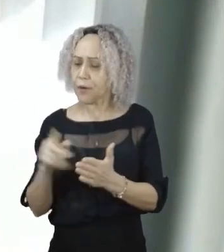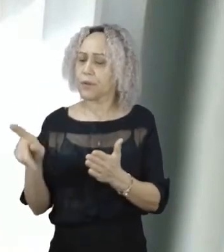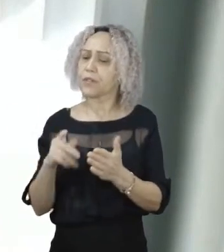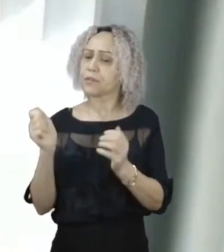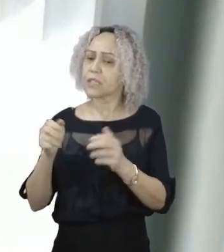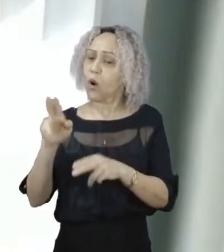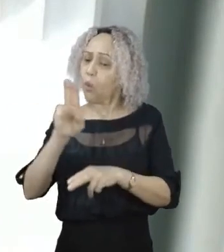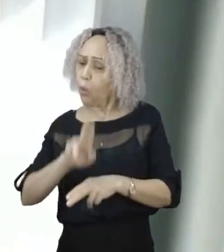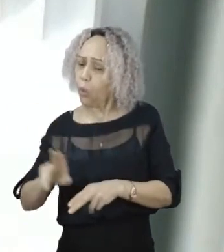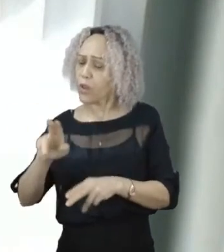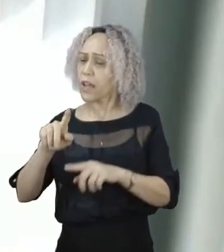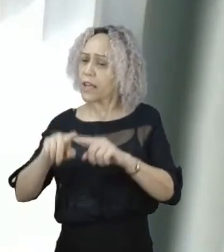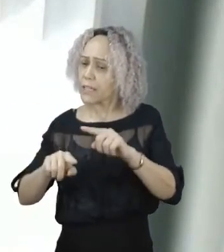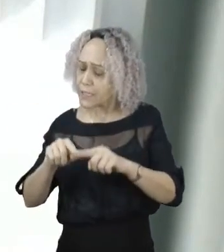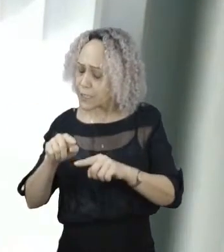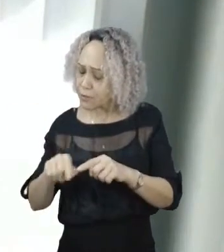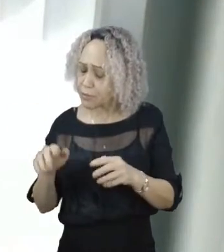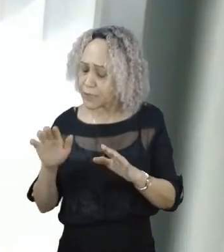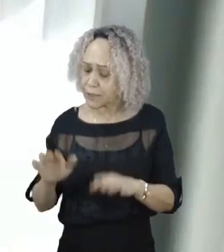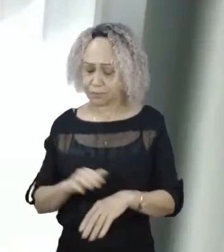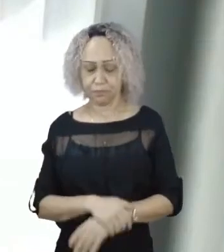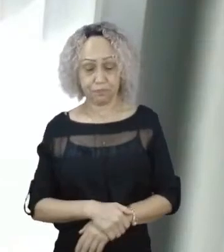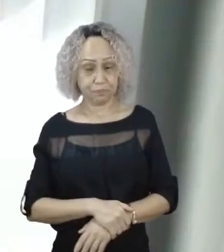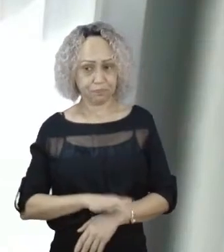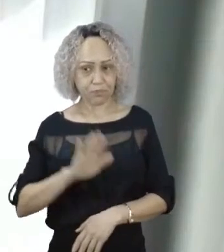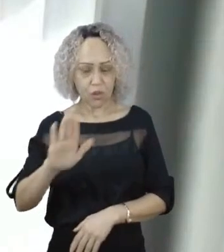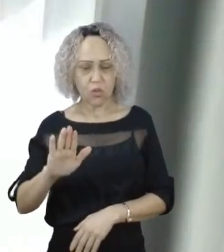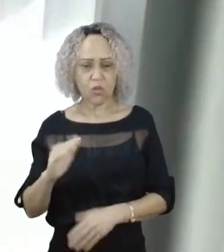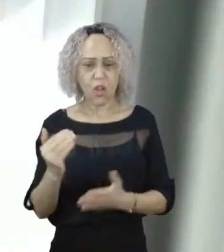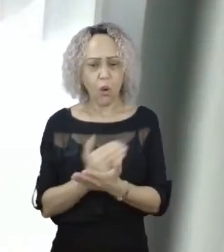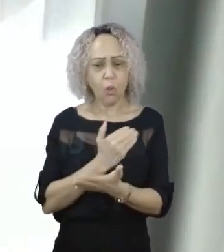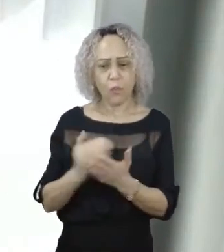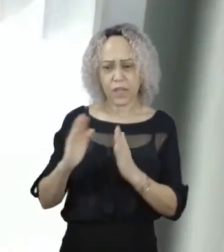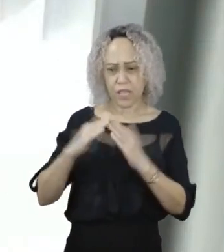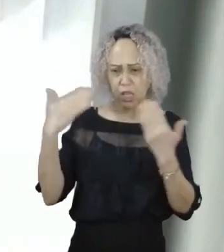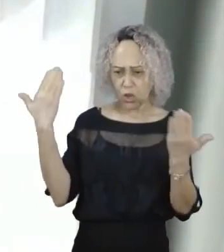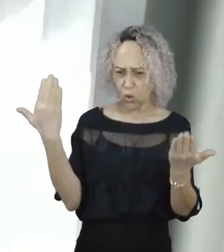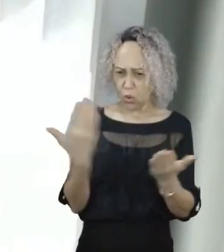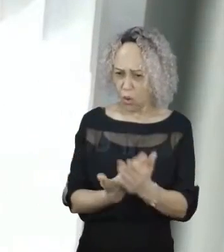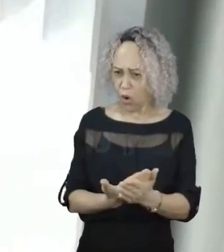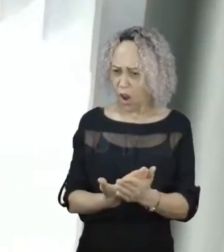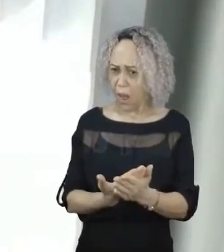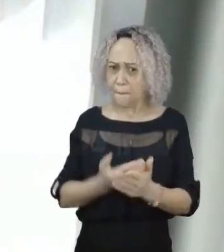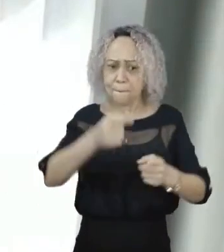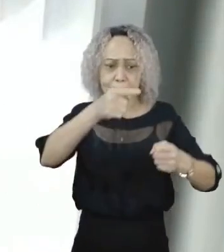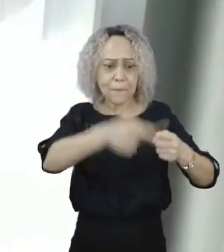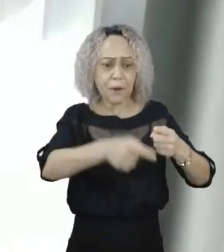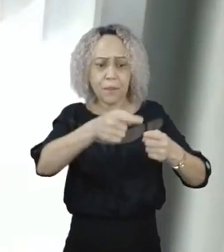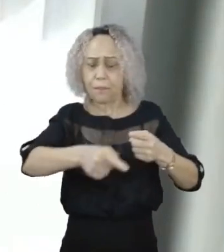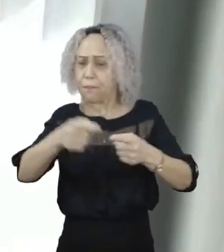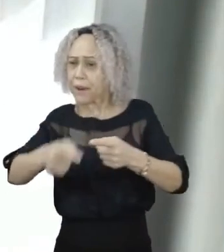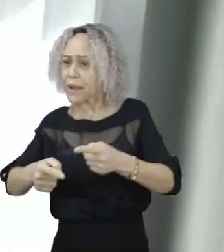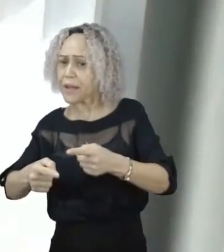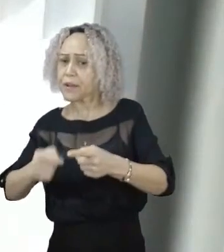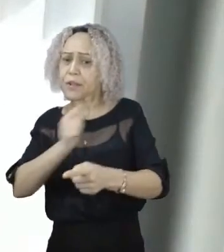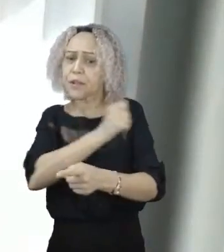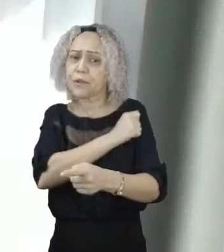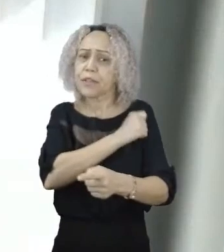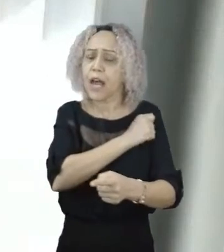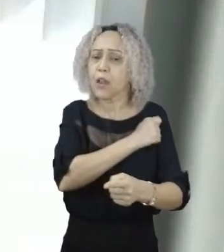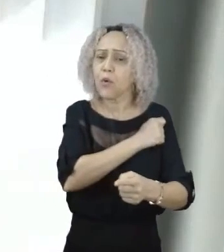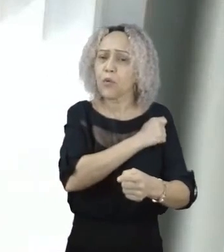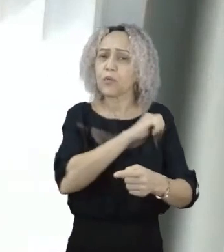escolas agora proibindo que os estudantes levem celular para a sala de aula, proibindo, diminuindo o